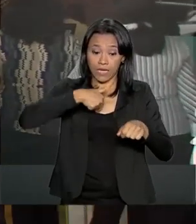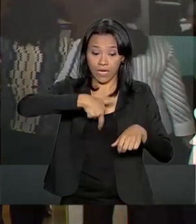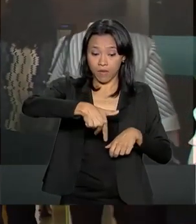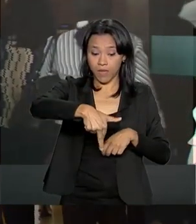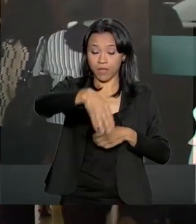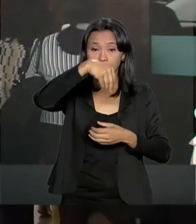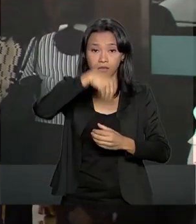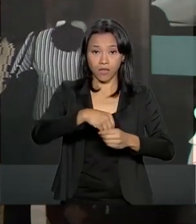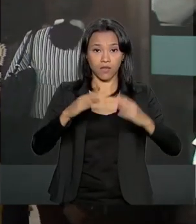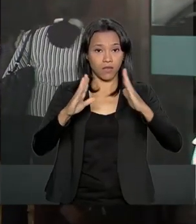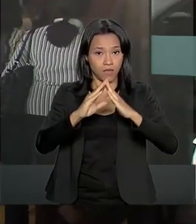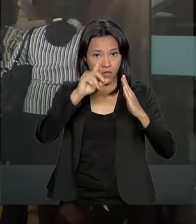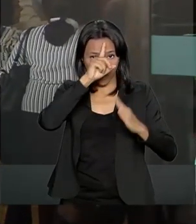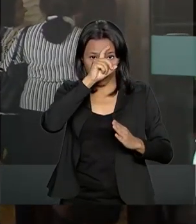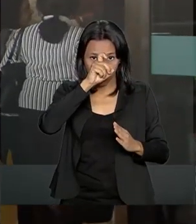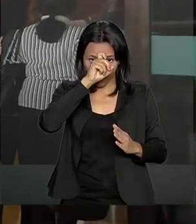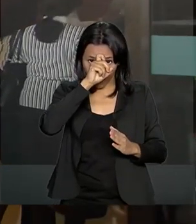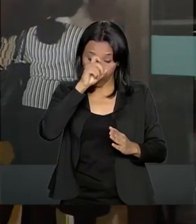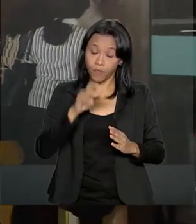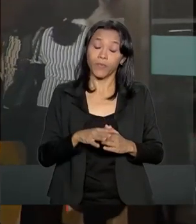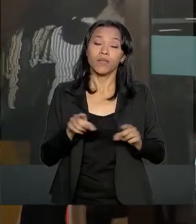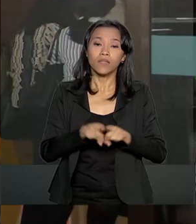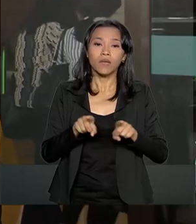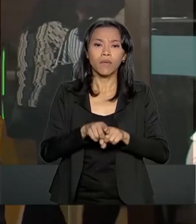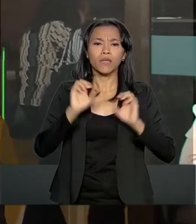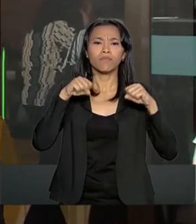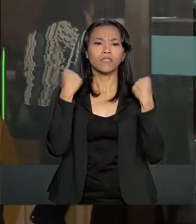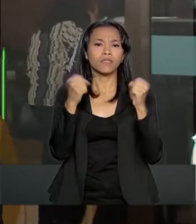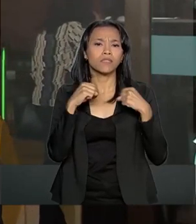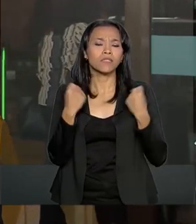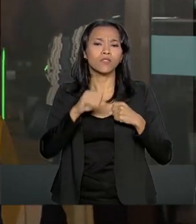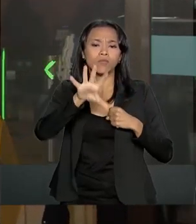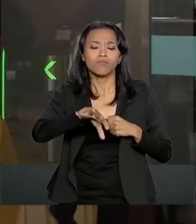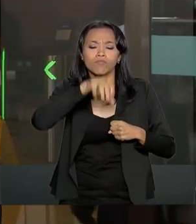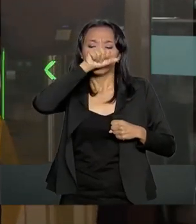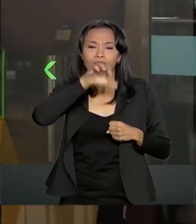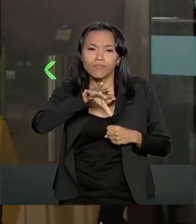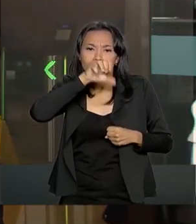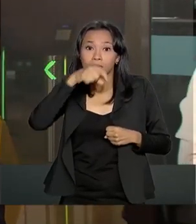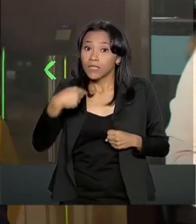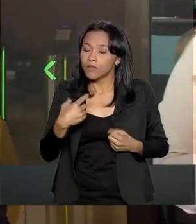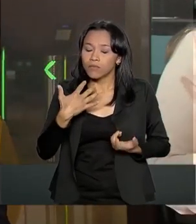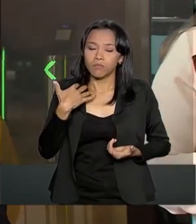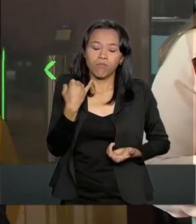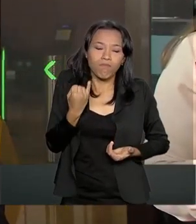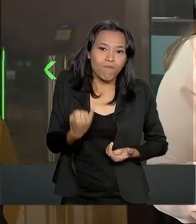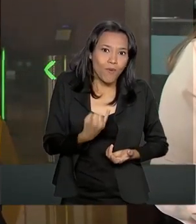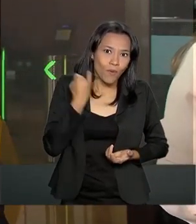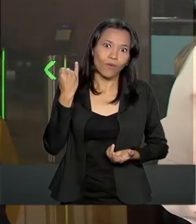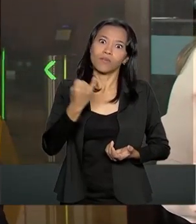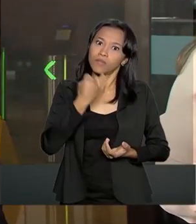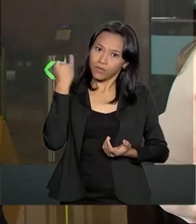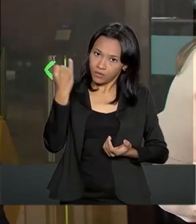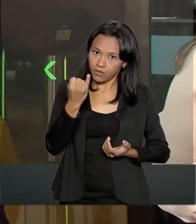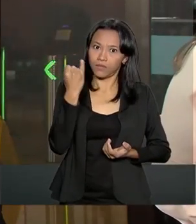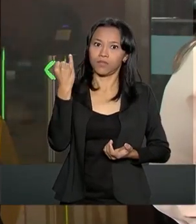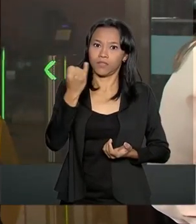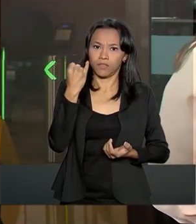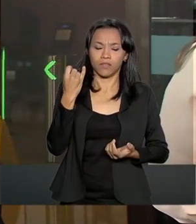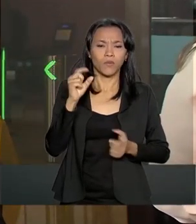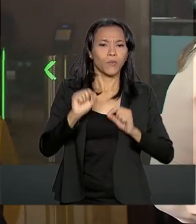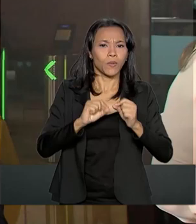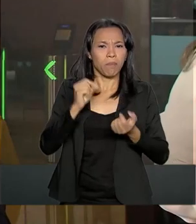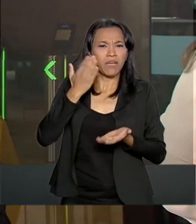corredor e também exercícios de fisioterapia respiratória que eram considerados muito importantes para a dissipação